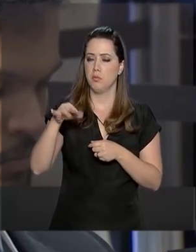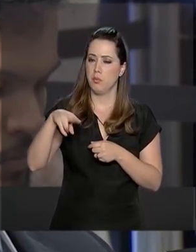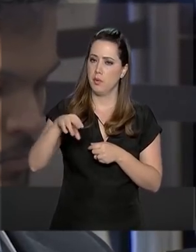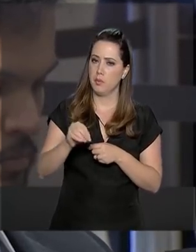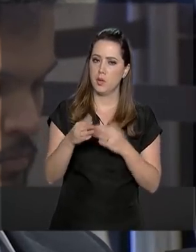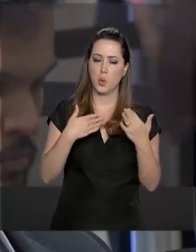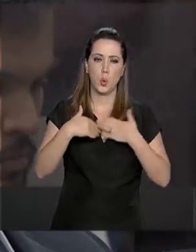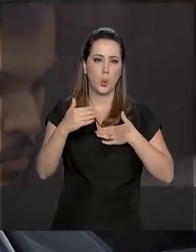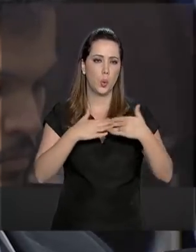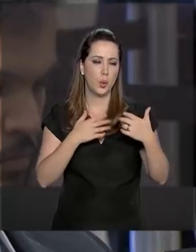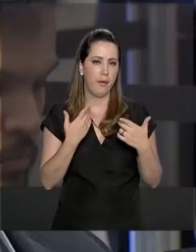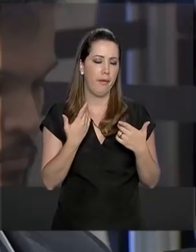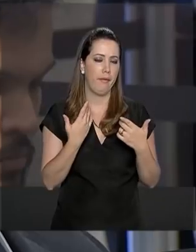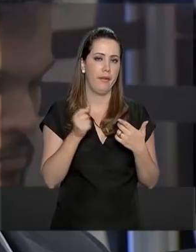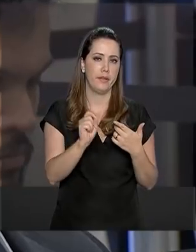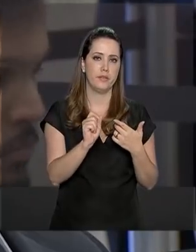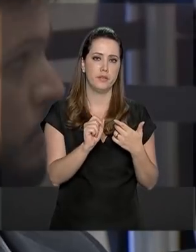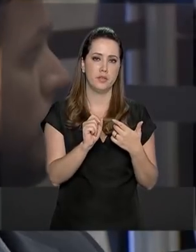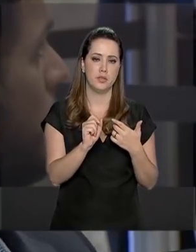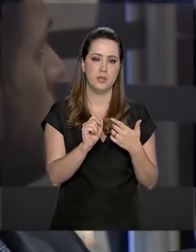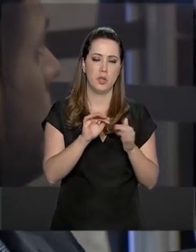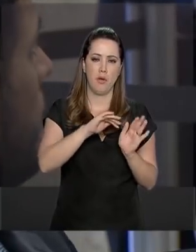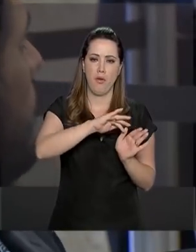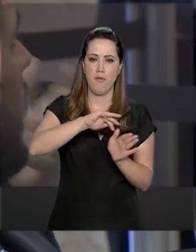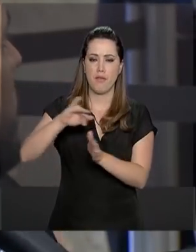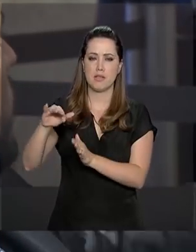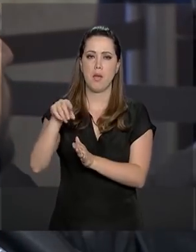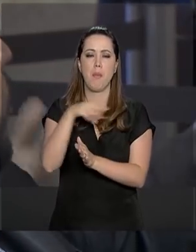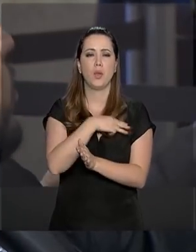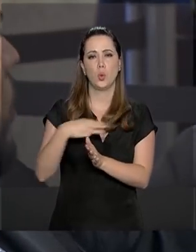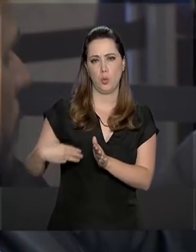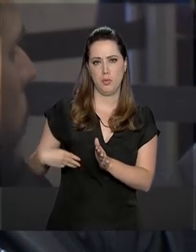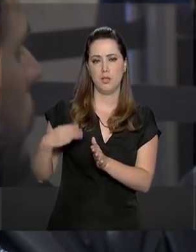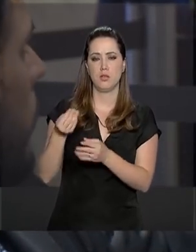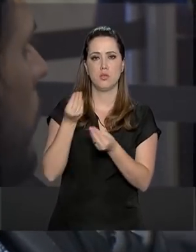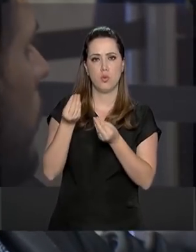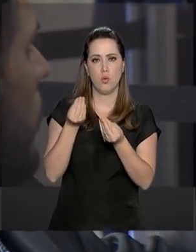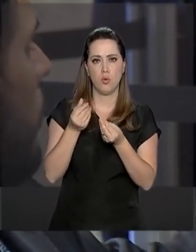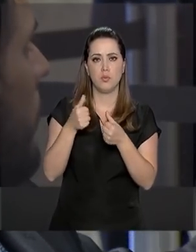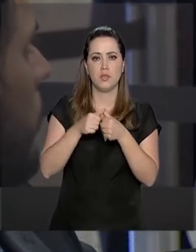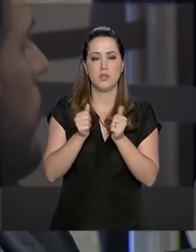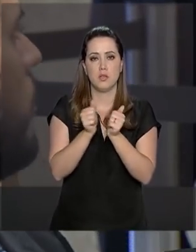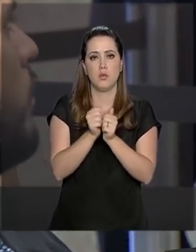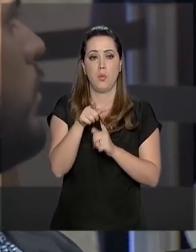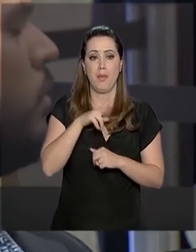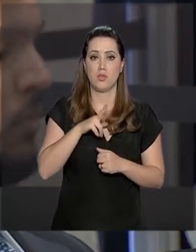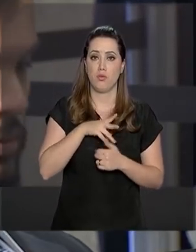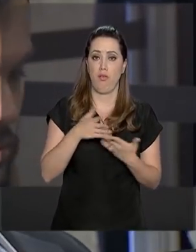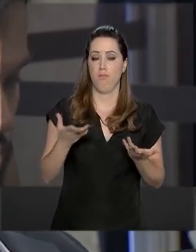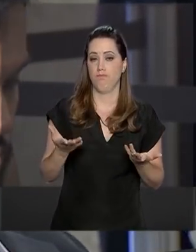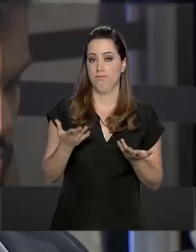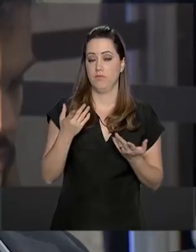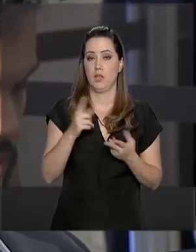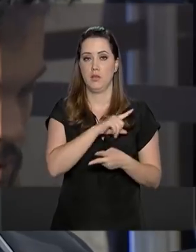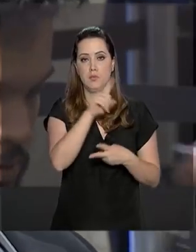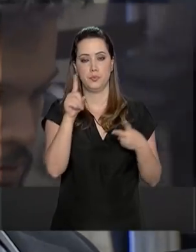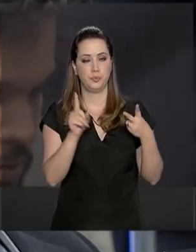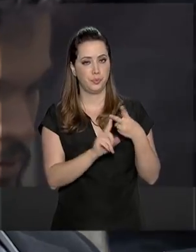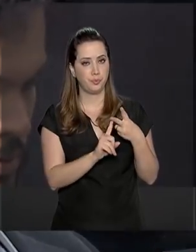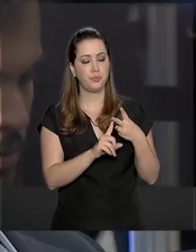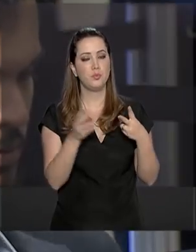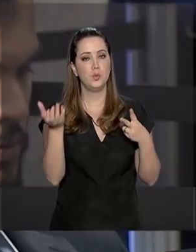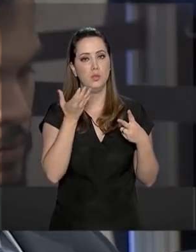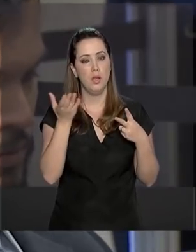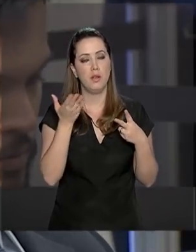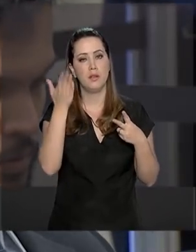algum tipo de afastamento do ministro como que lidam com essa situação em particular e à segunda pergunta eu